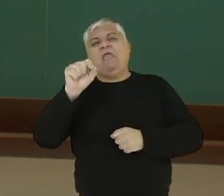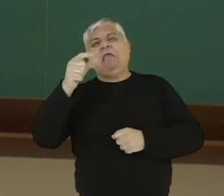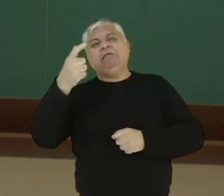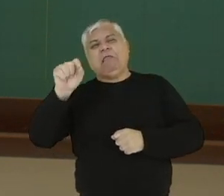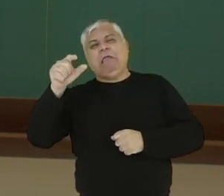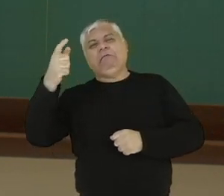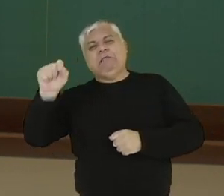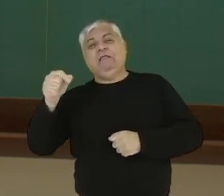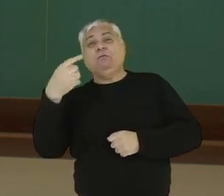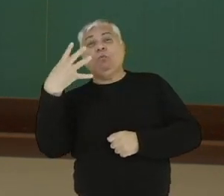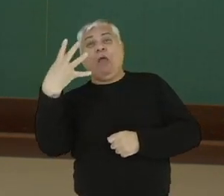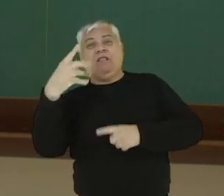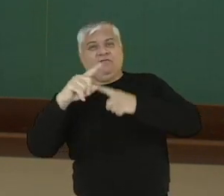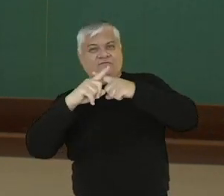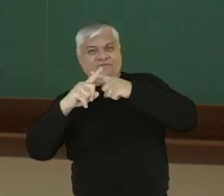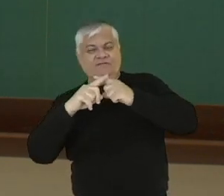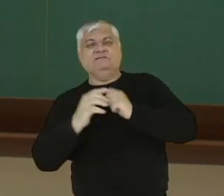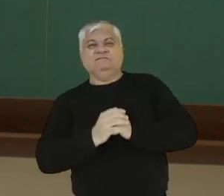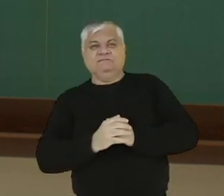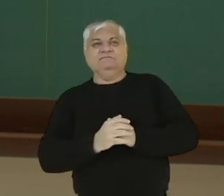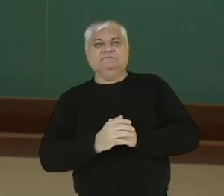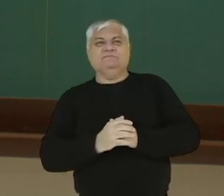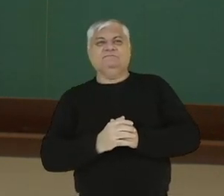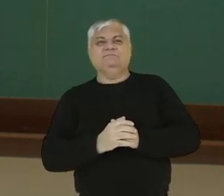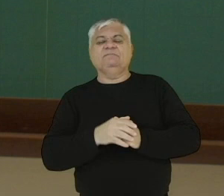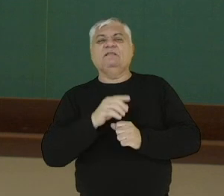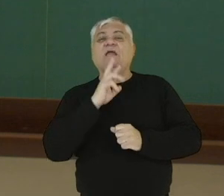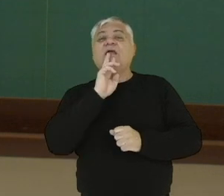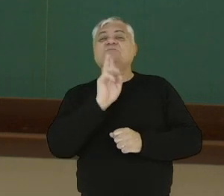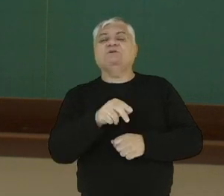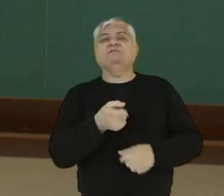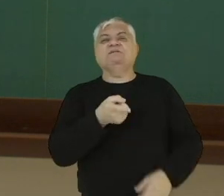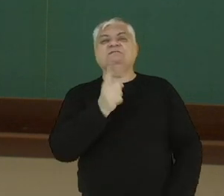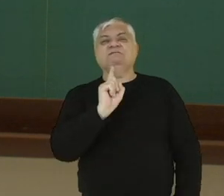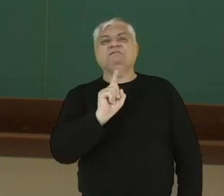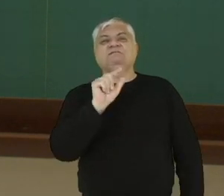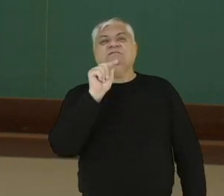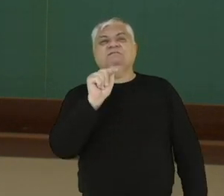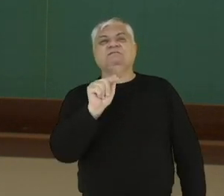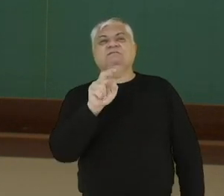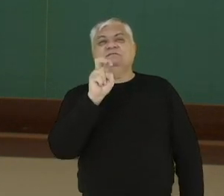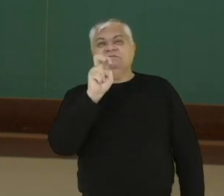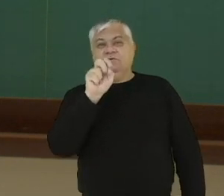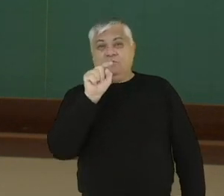número, número, número, 10 vezes 10 vezes 10 vezes 10. Eu vou ter ao todo